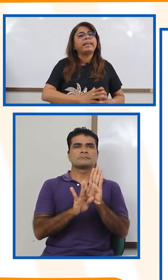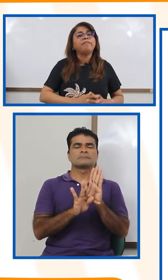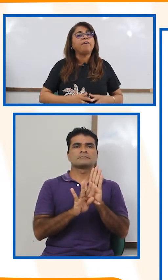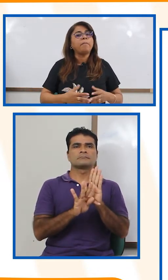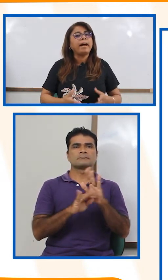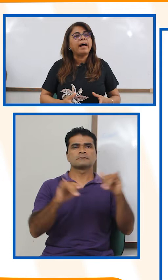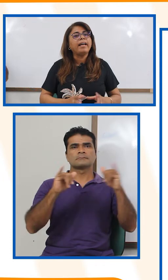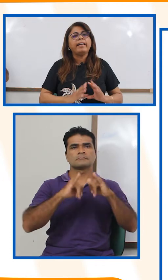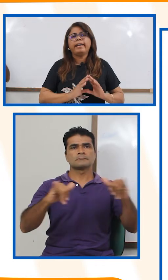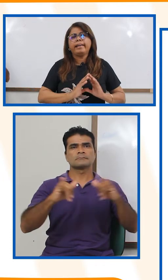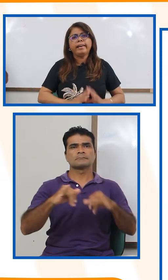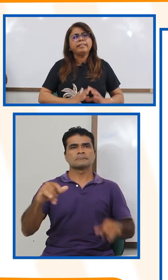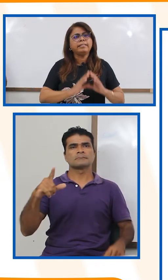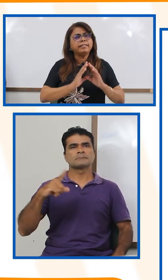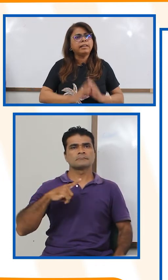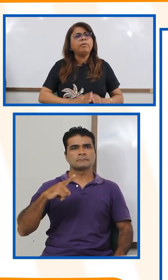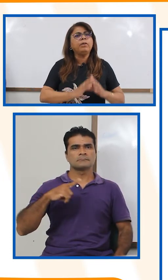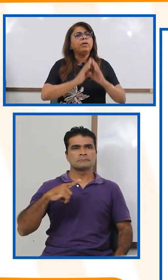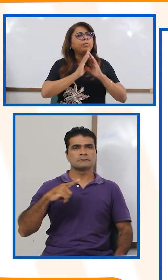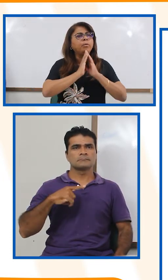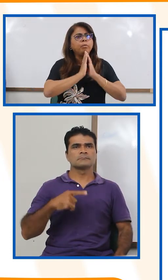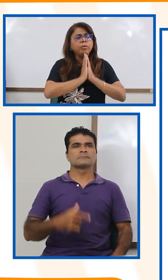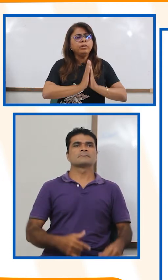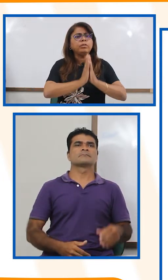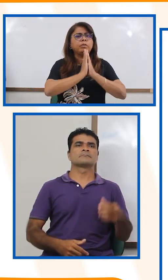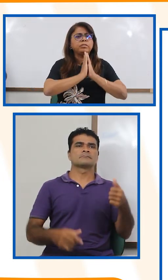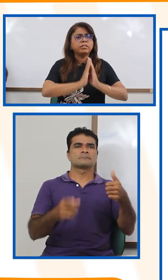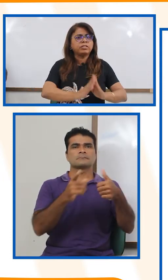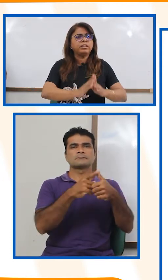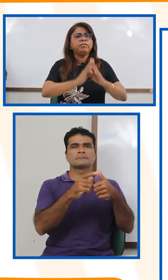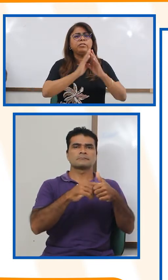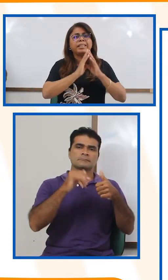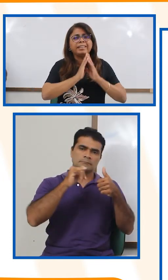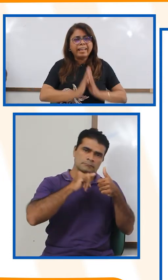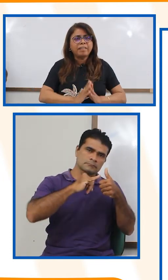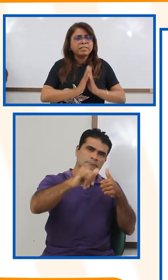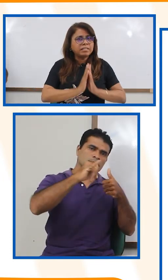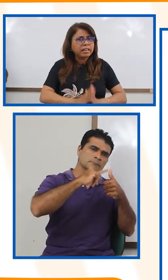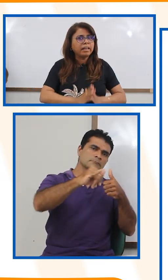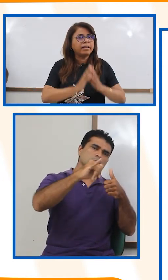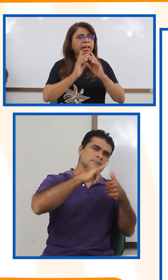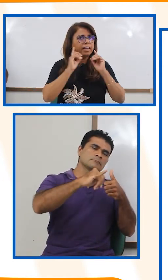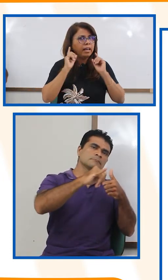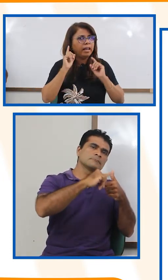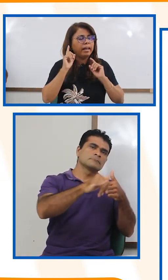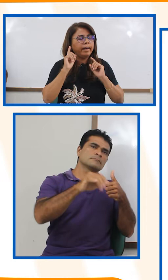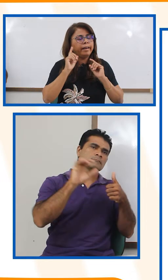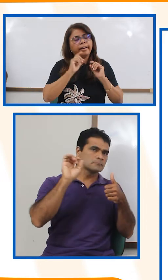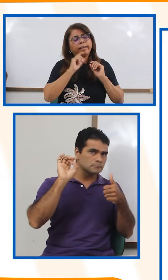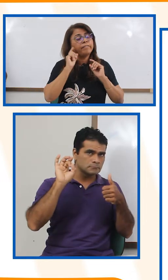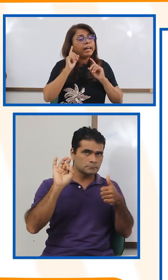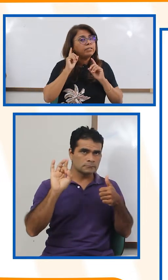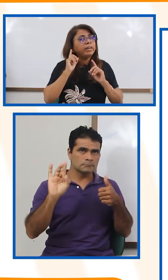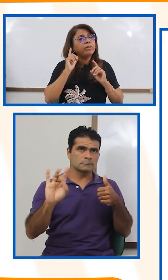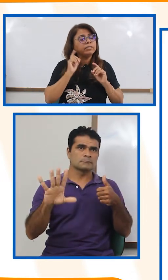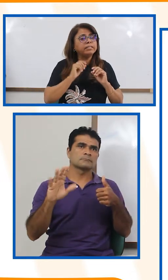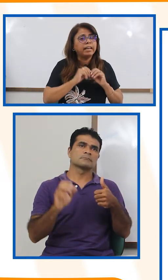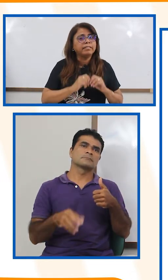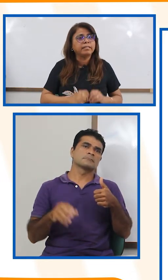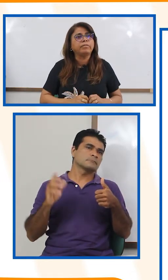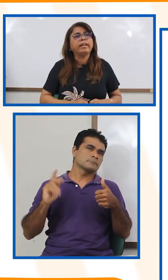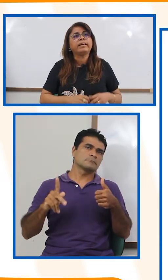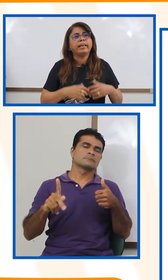início, que é informar, é esse então o único objetivo e que deve ser levado em